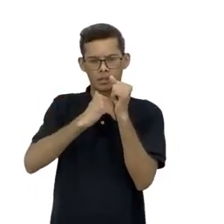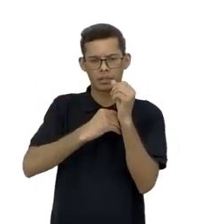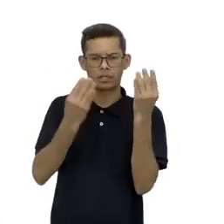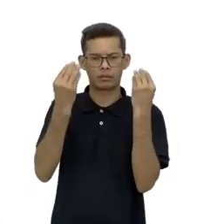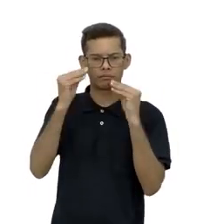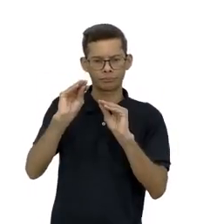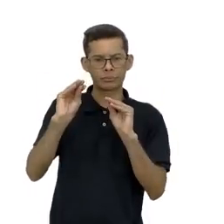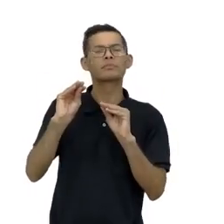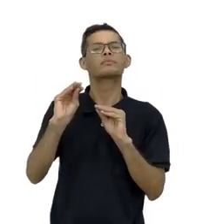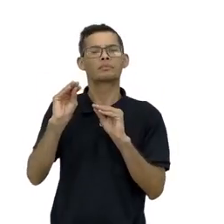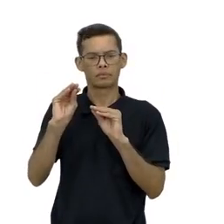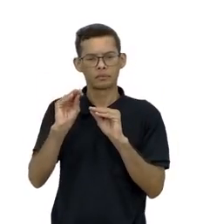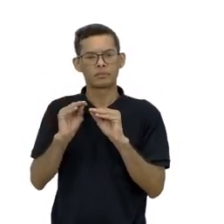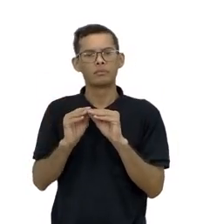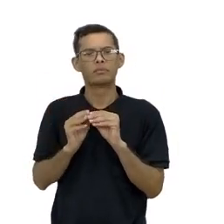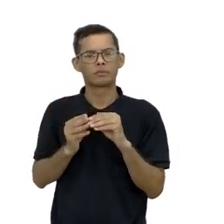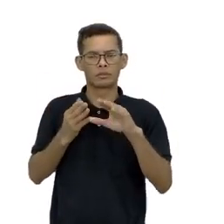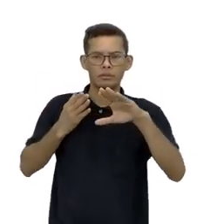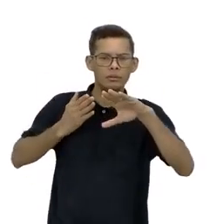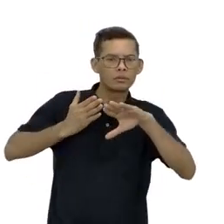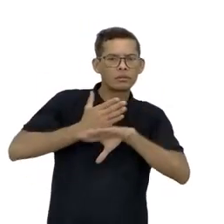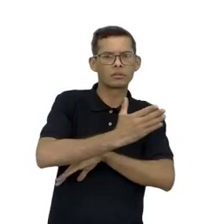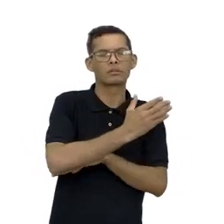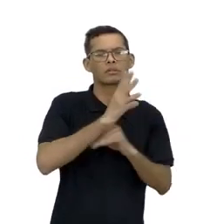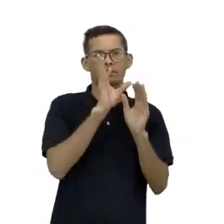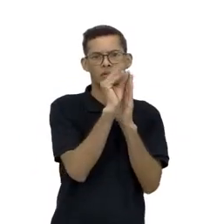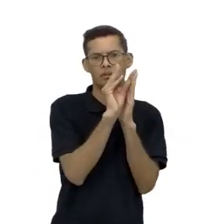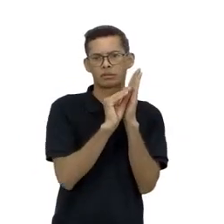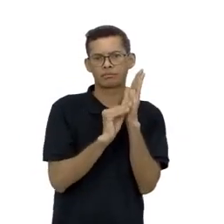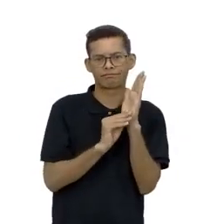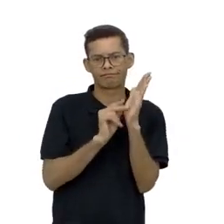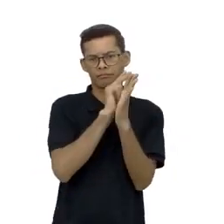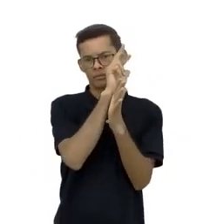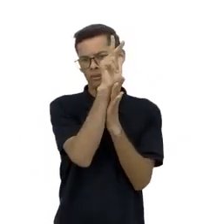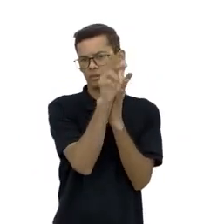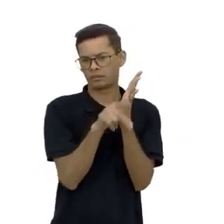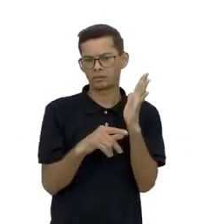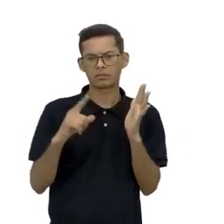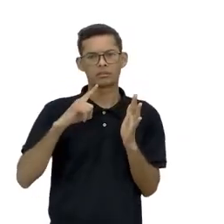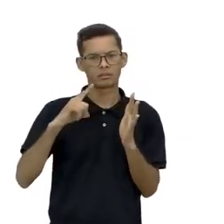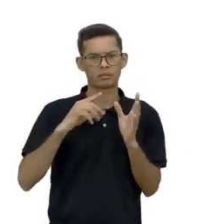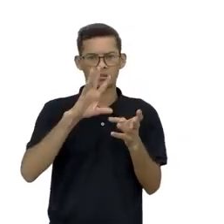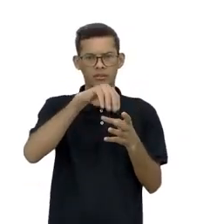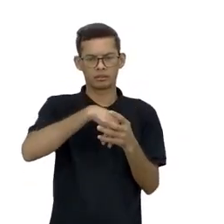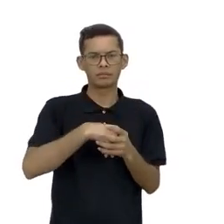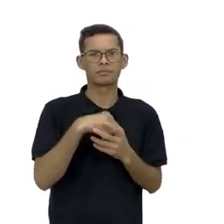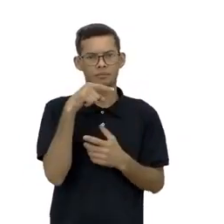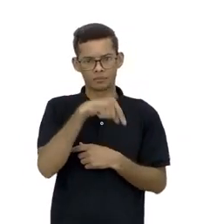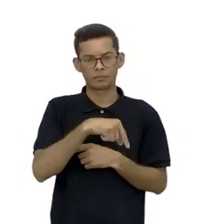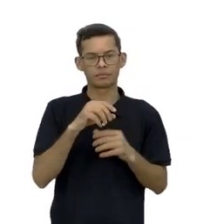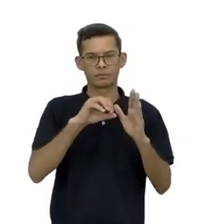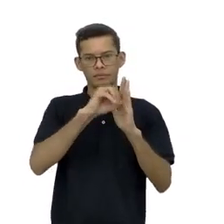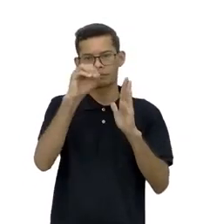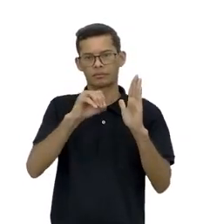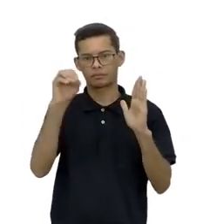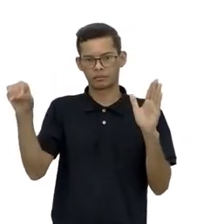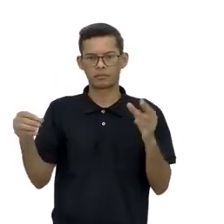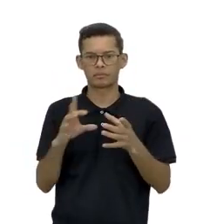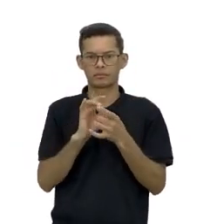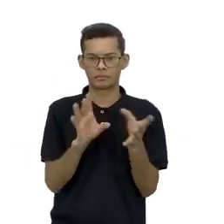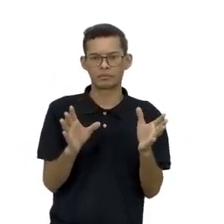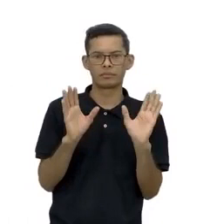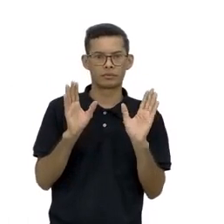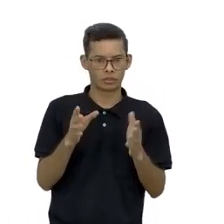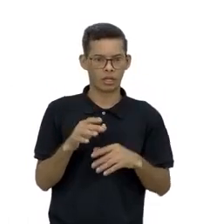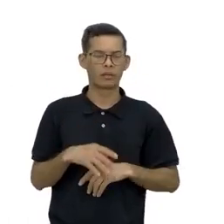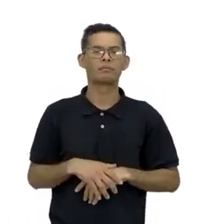né? E aí vocês vão ter acesso a todo o conteúdo disponibilizado pelo Centro de Mídias, certo? Bom, é